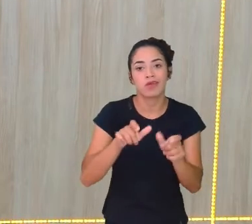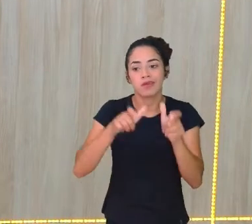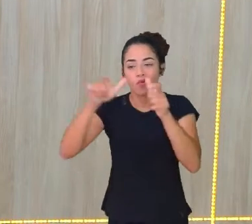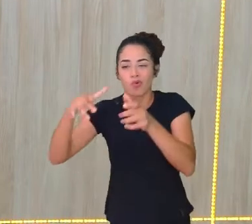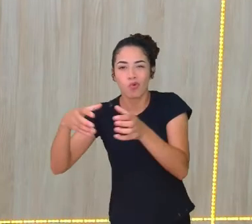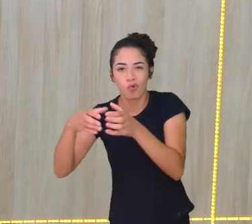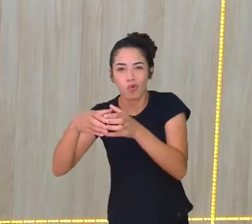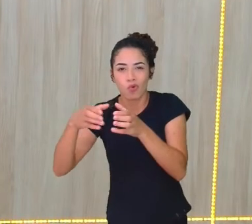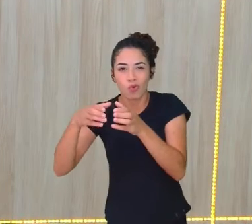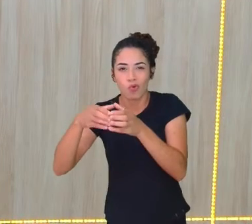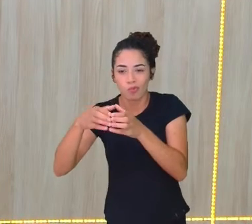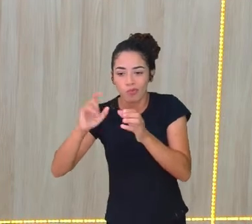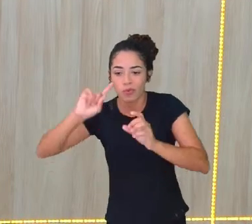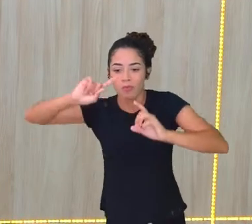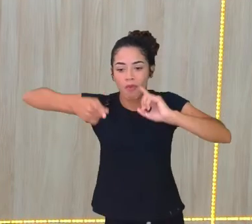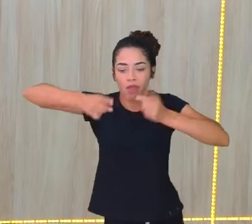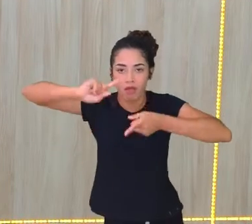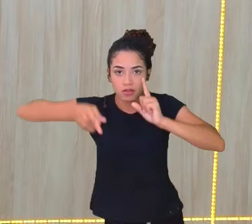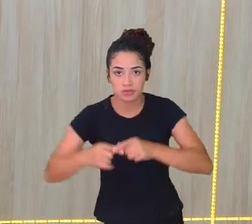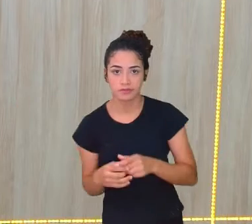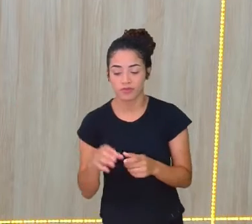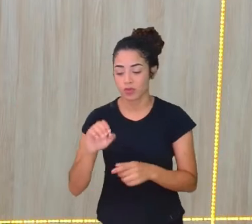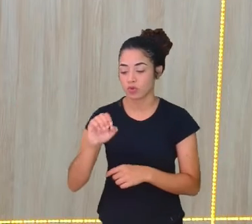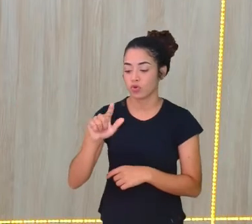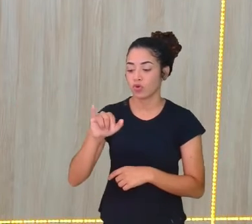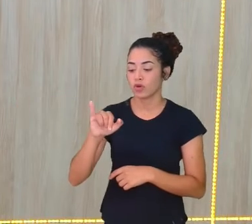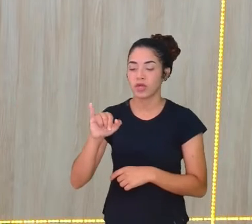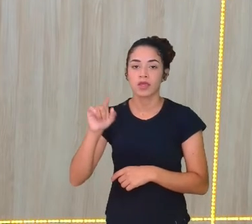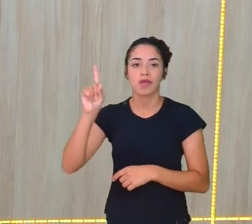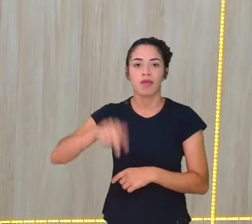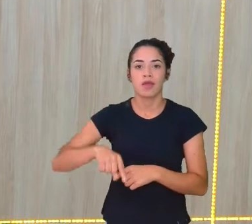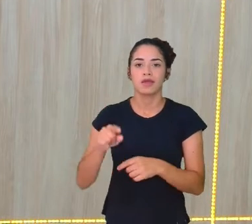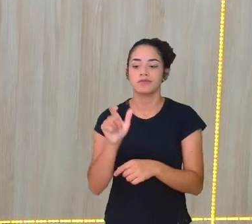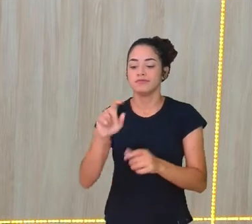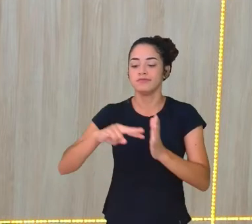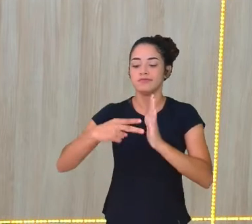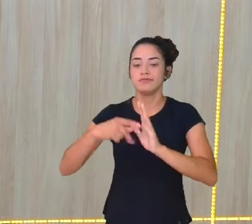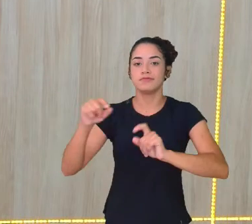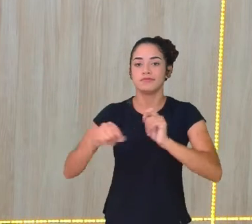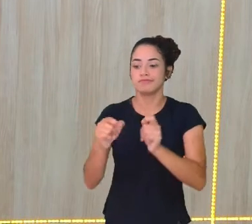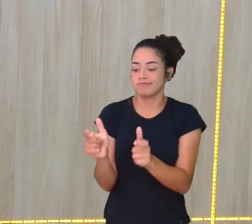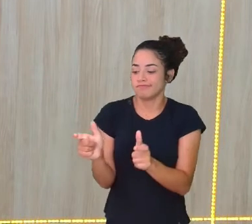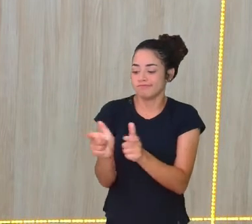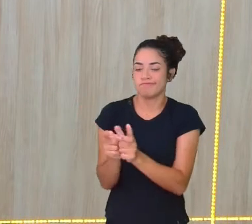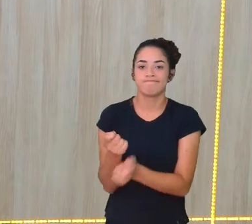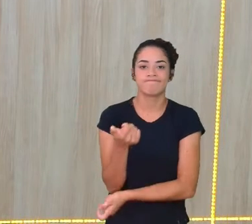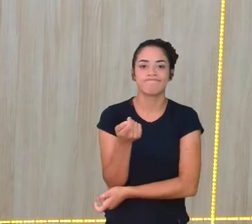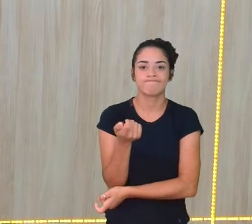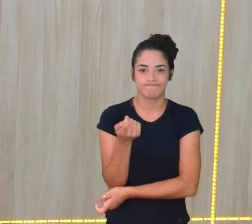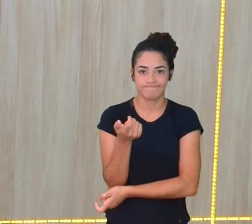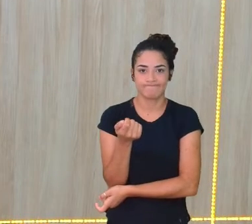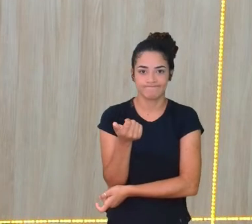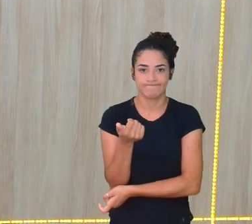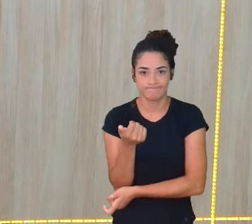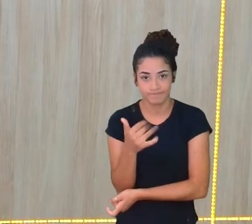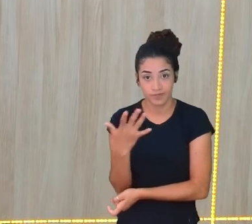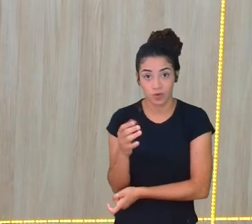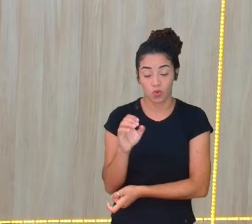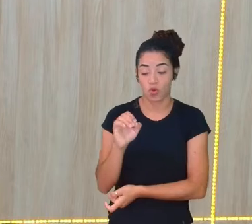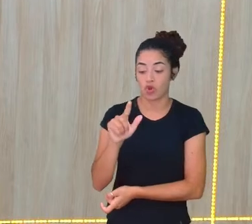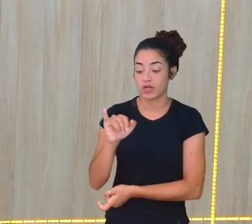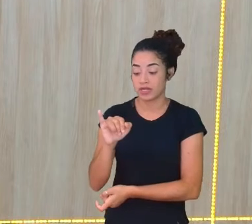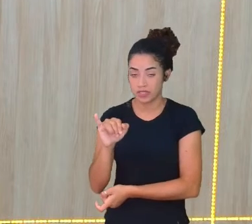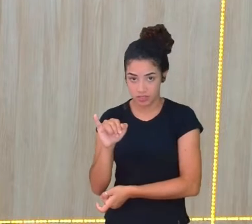oligarquia, né? Oli é uma expressão que significa poucos. Então, a oligarquia, a gente teria